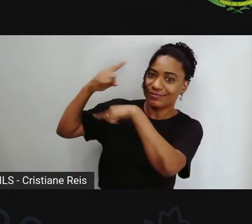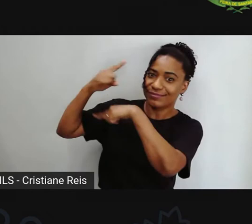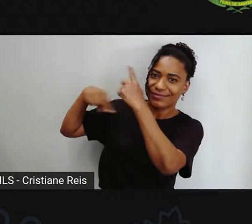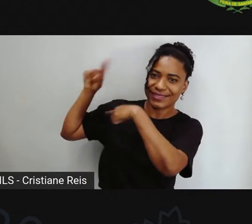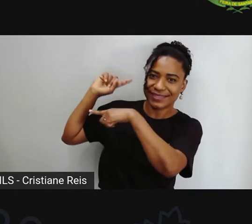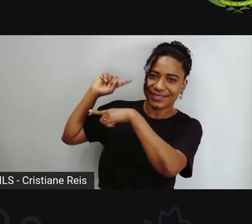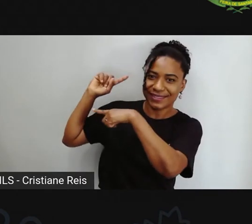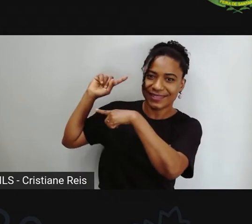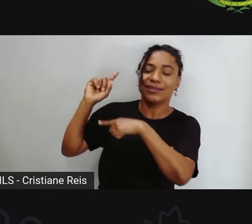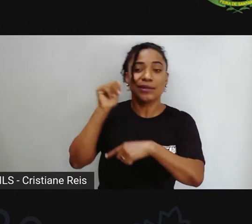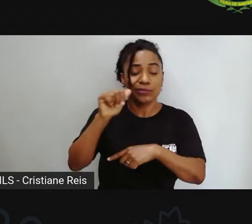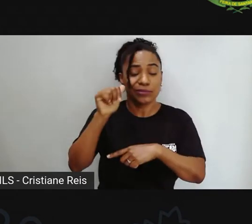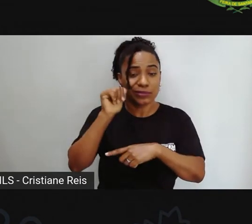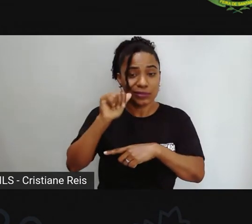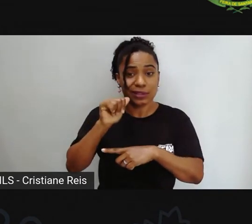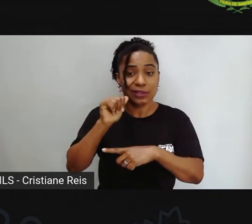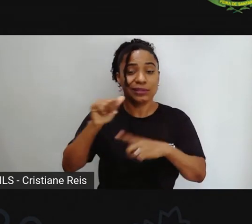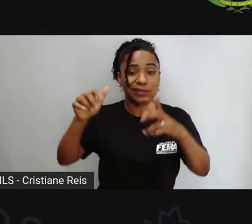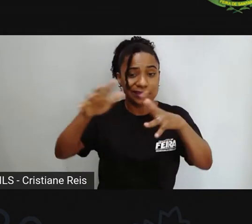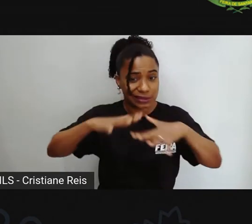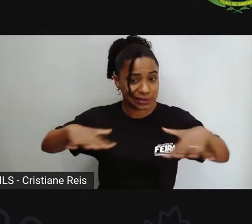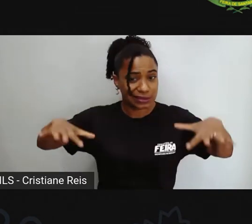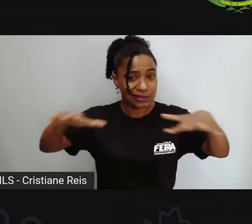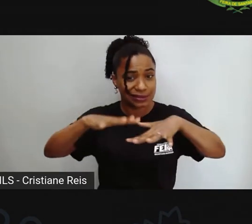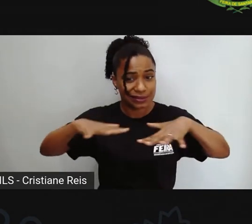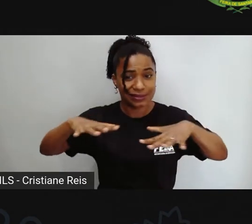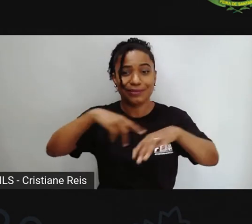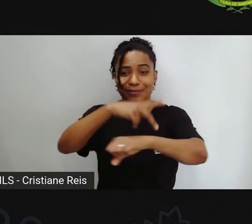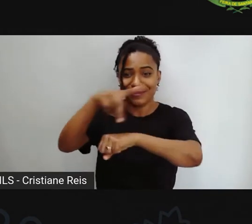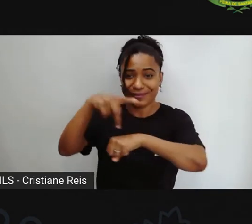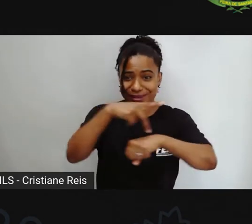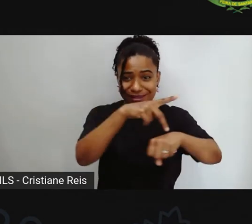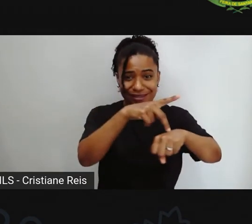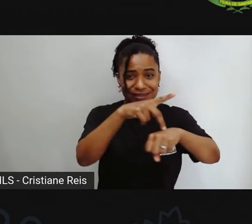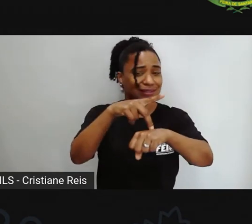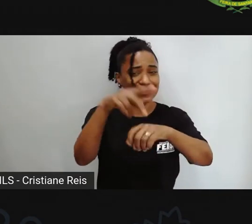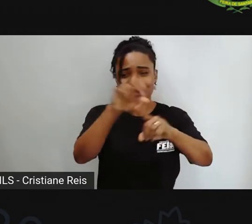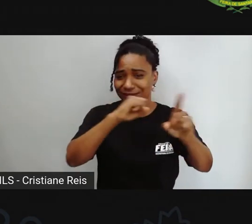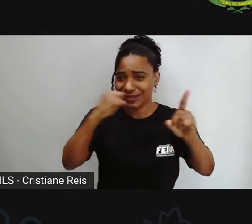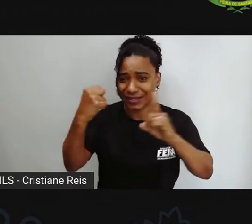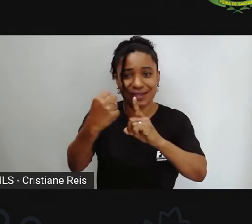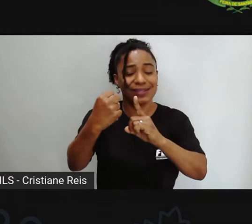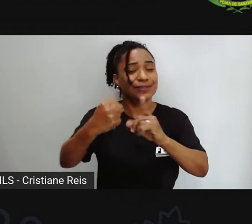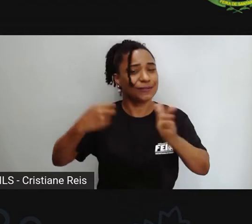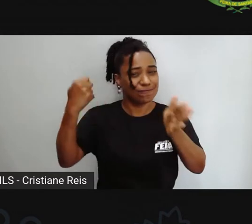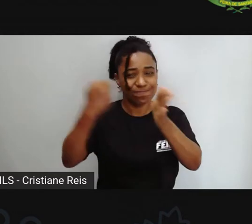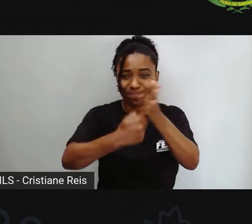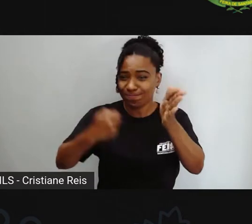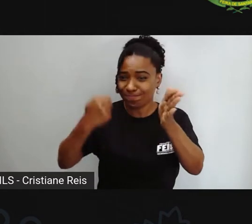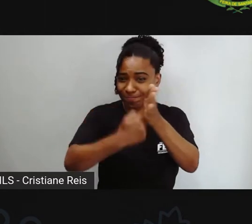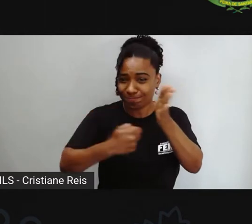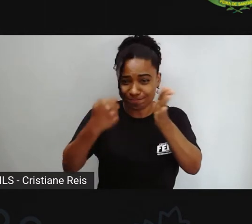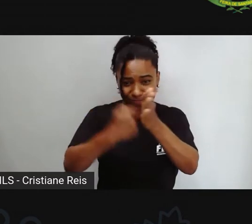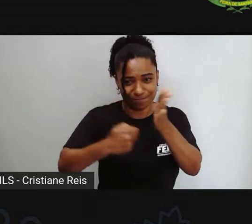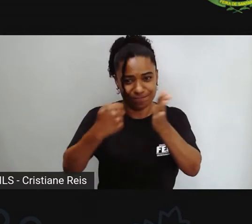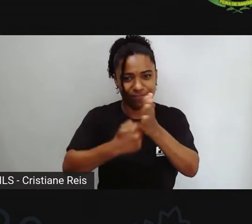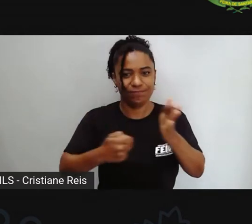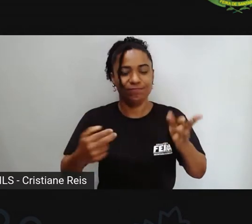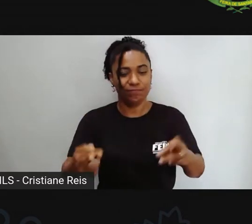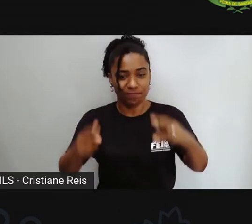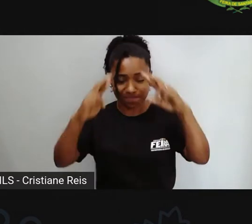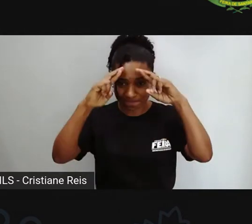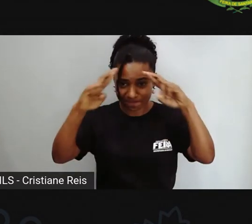todas as civilizações, de luta por liberdade, por direitos mínimos, né, por reconhecimento, respeito. Isso vem de muito